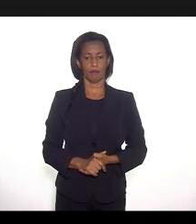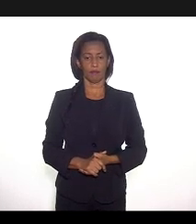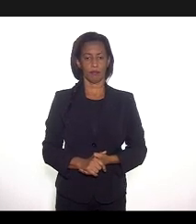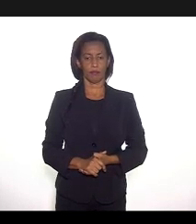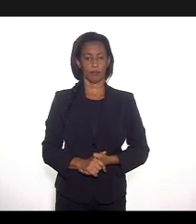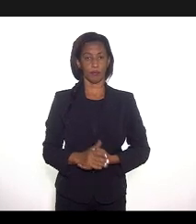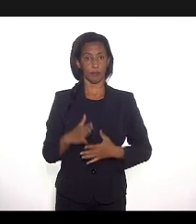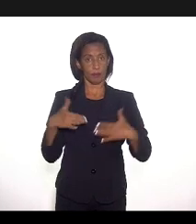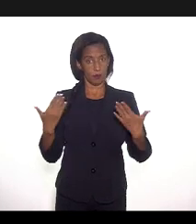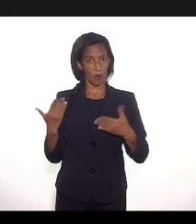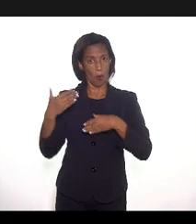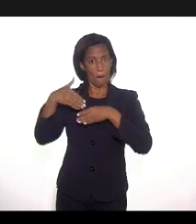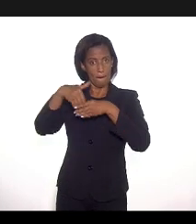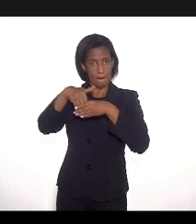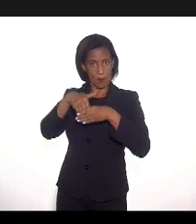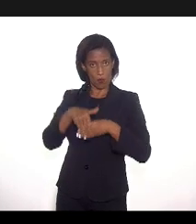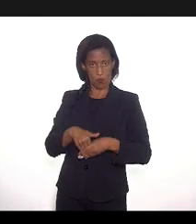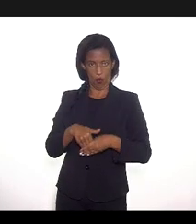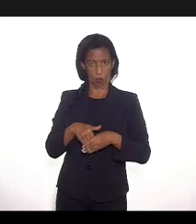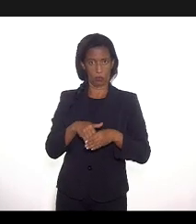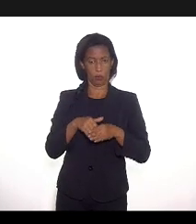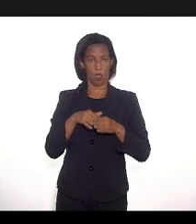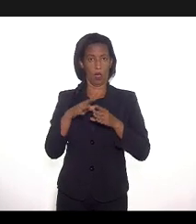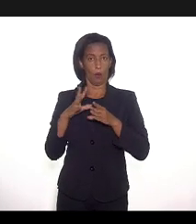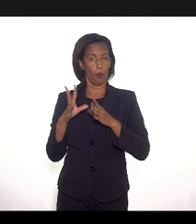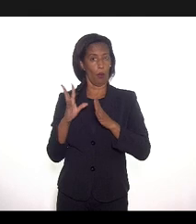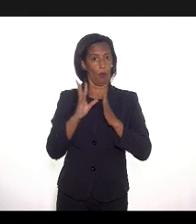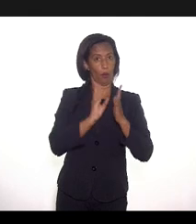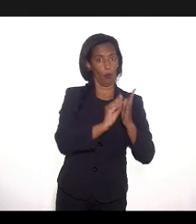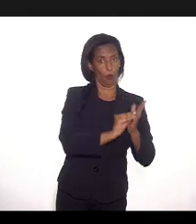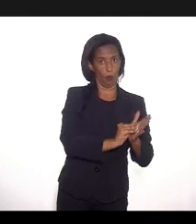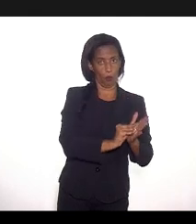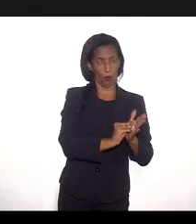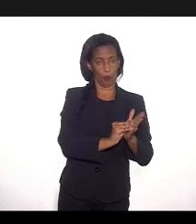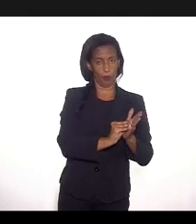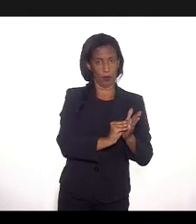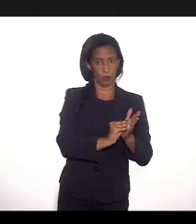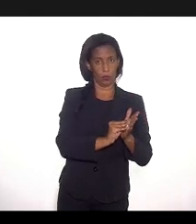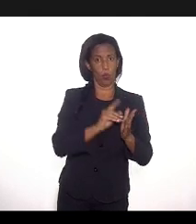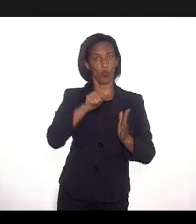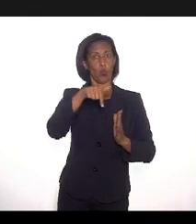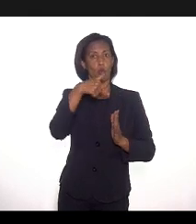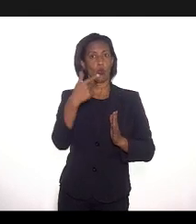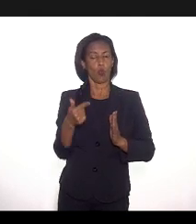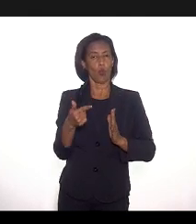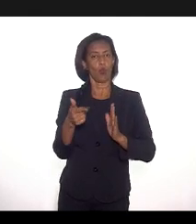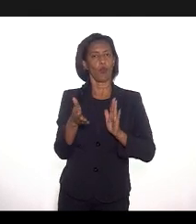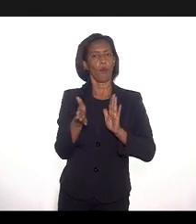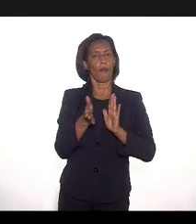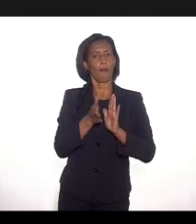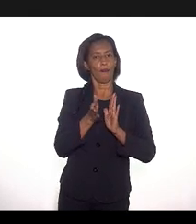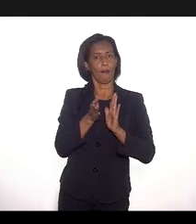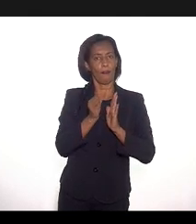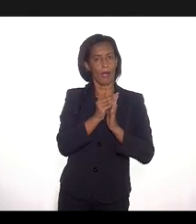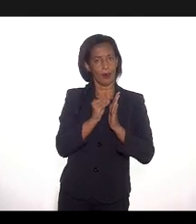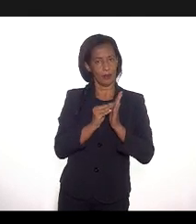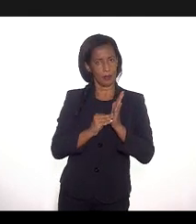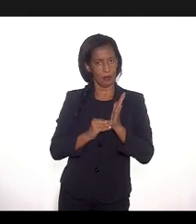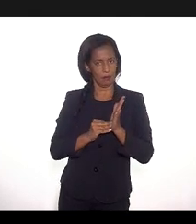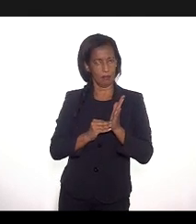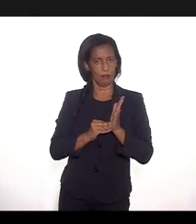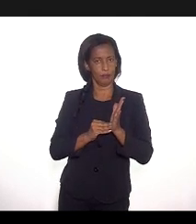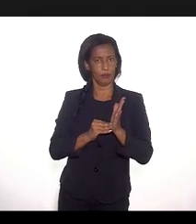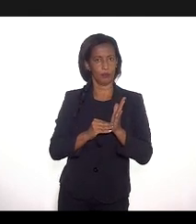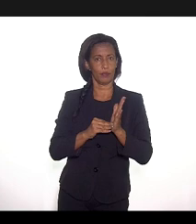Então, meu voto é pelo acolhimento do recurso, emitindo um novo parecer de constitucionalidade com emendas, concluindo por substitutivo.